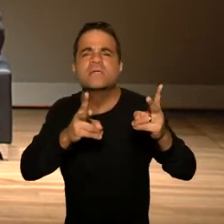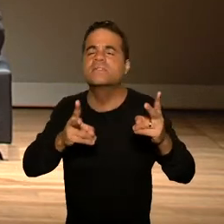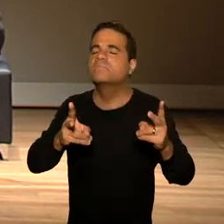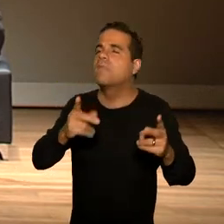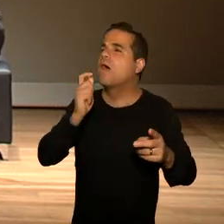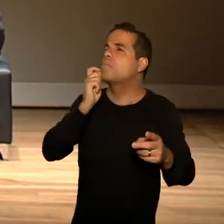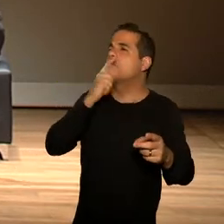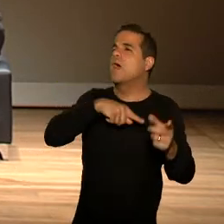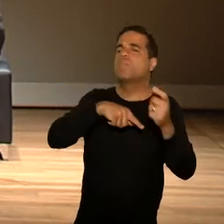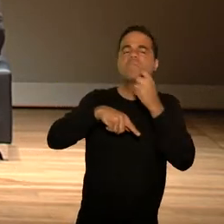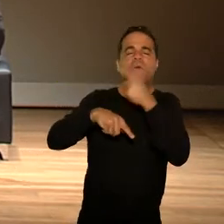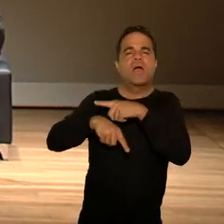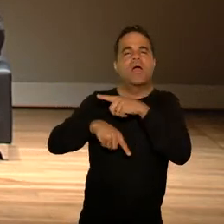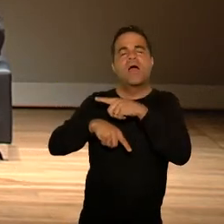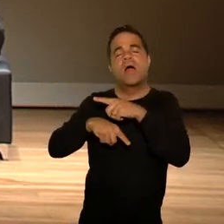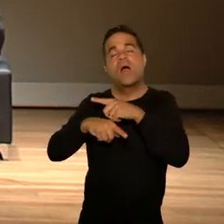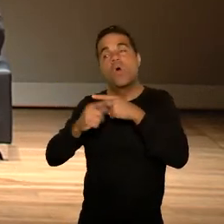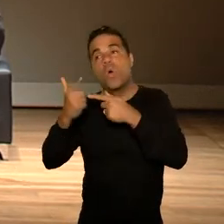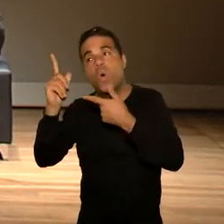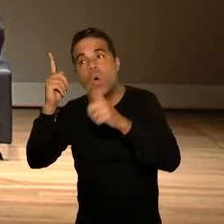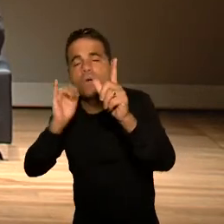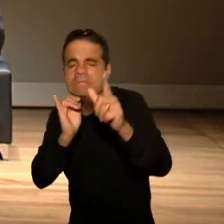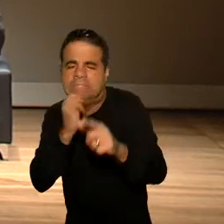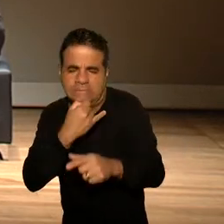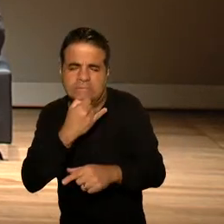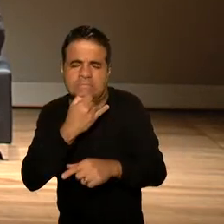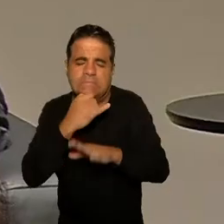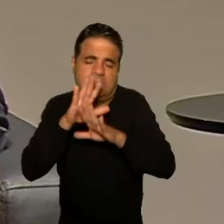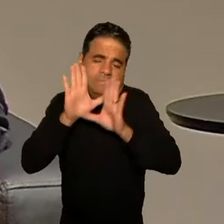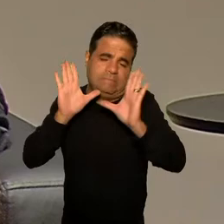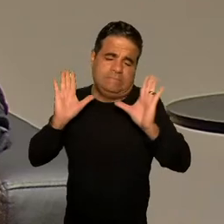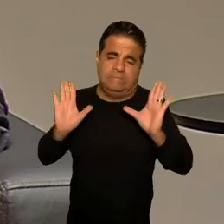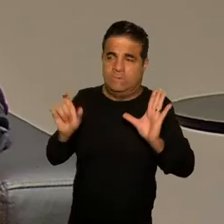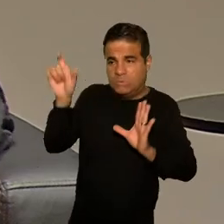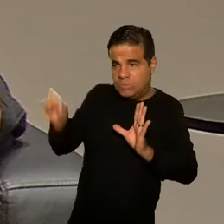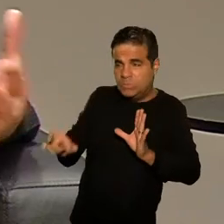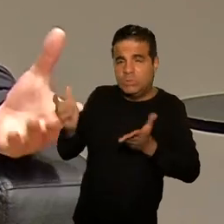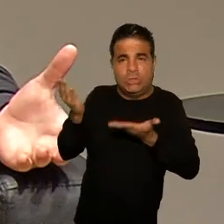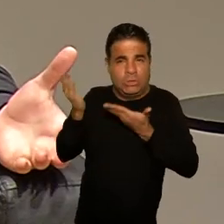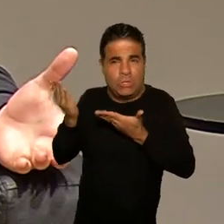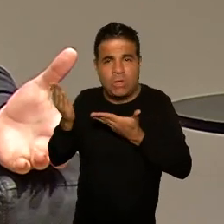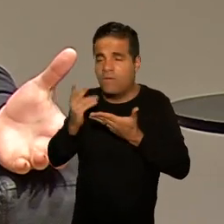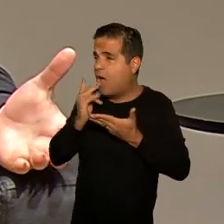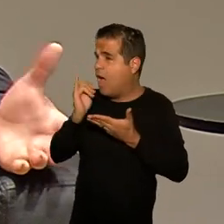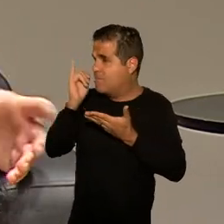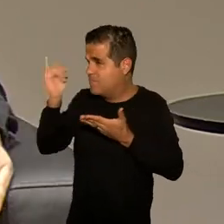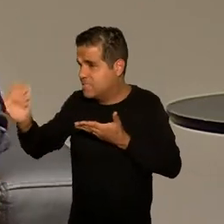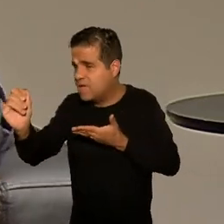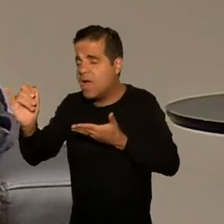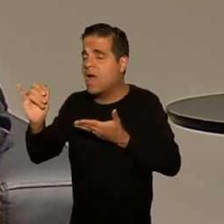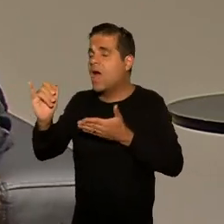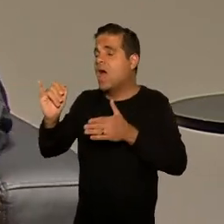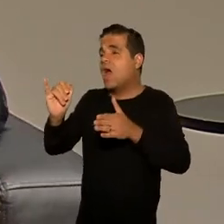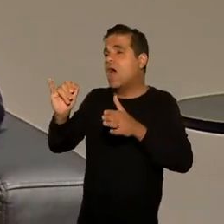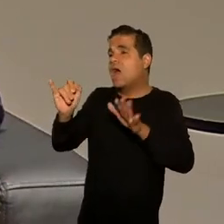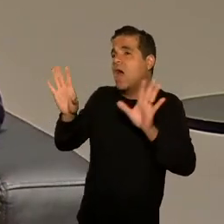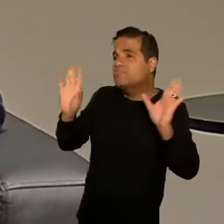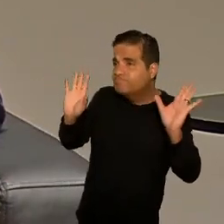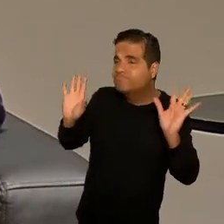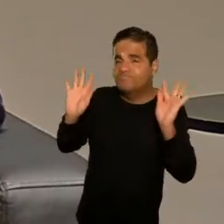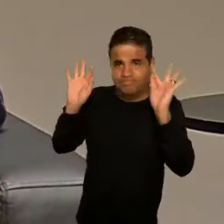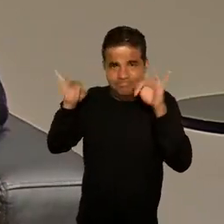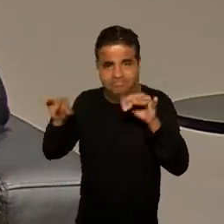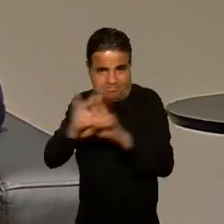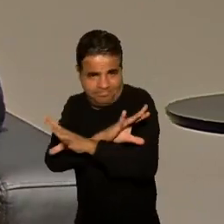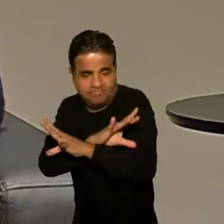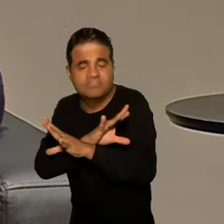engraçadas e tristes a ponto de um de uma garota dizer ao visitar o Masp no